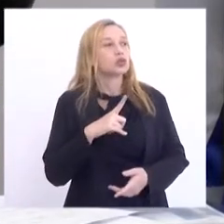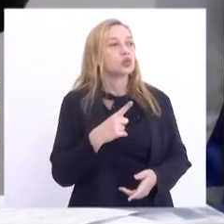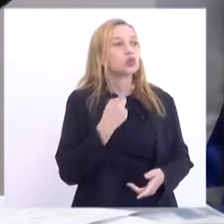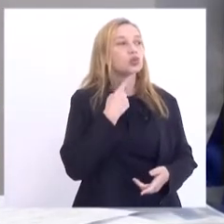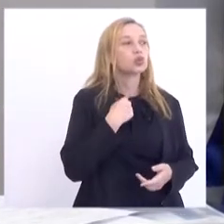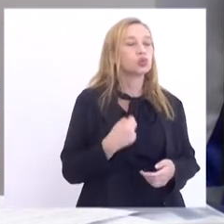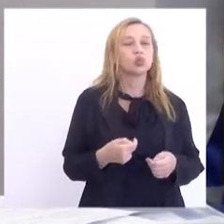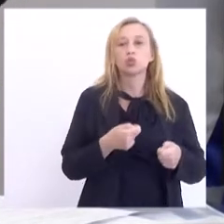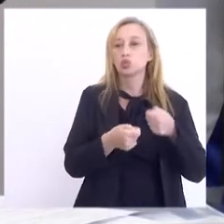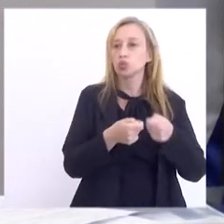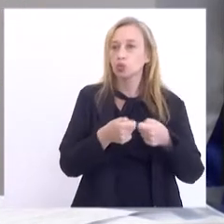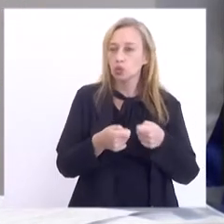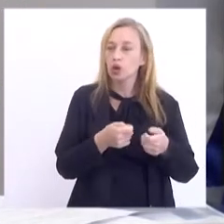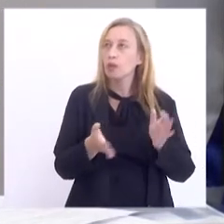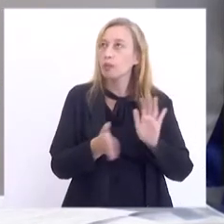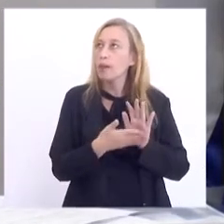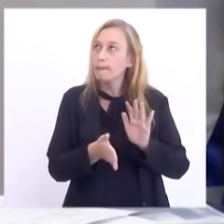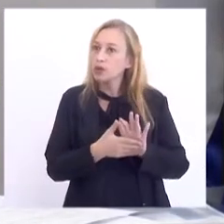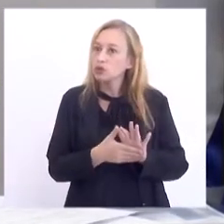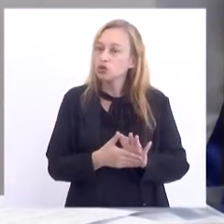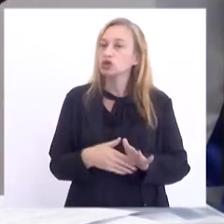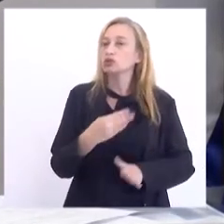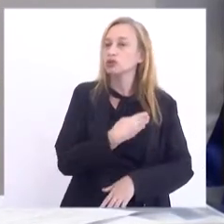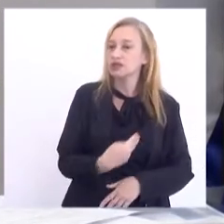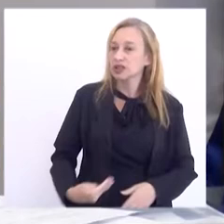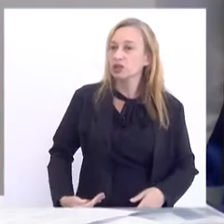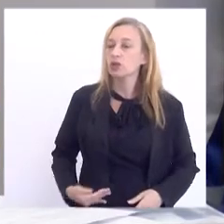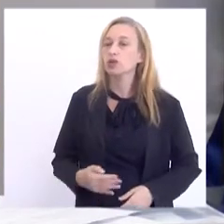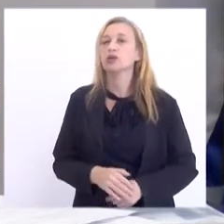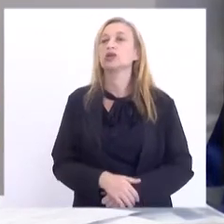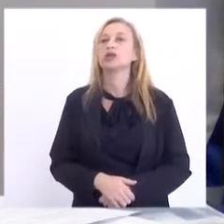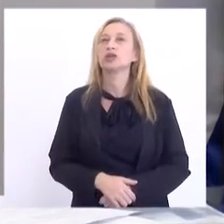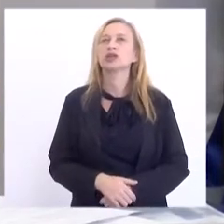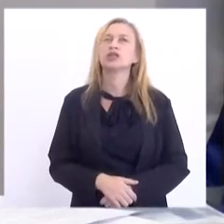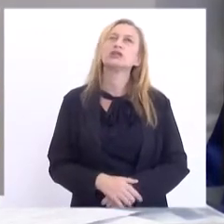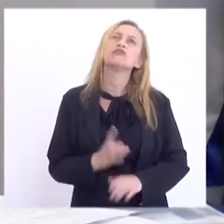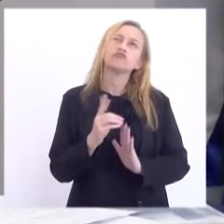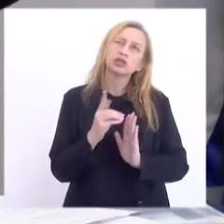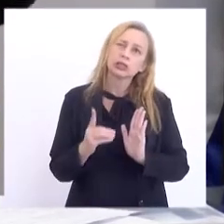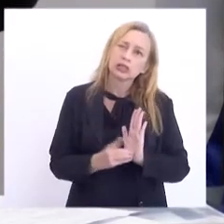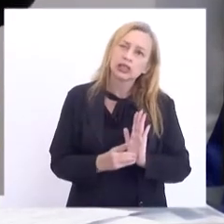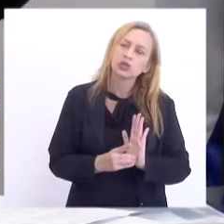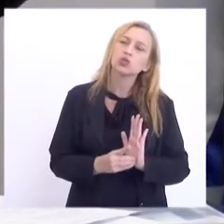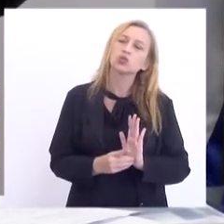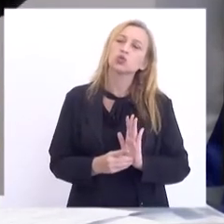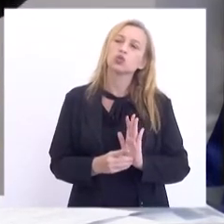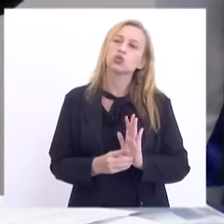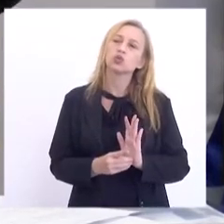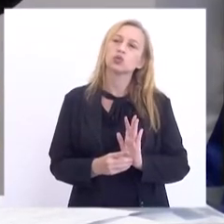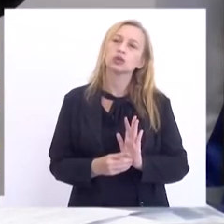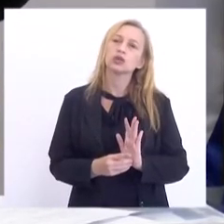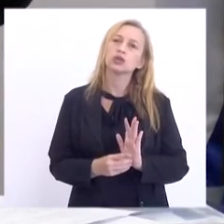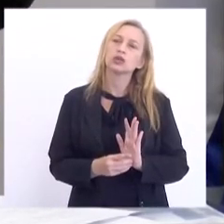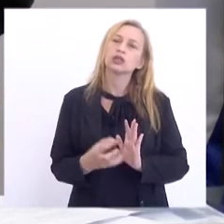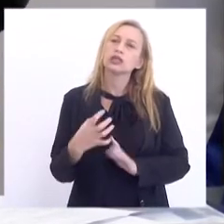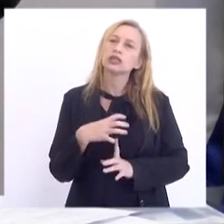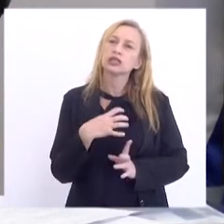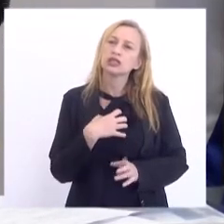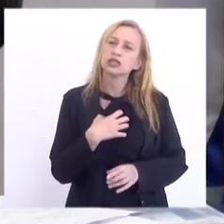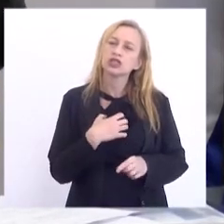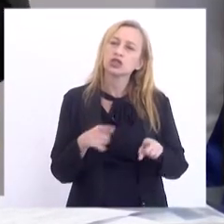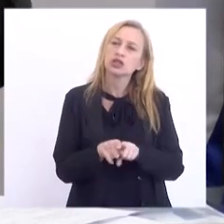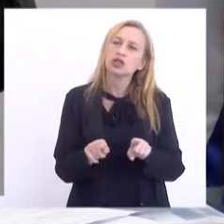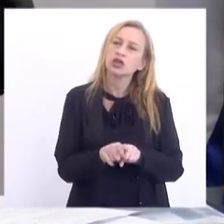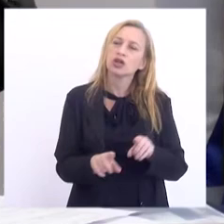da Controladoria propor ao Governador um decreto e no sentido